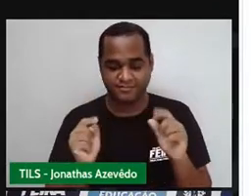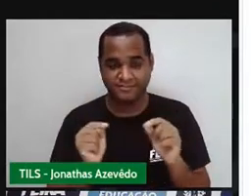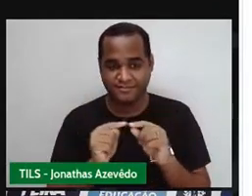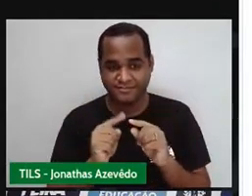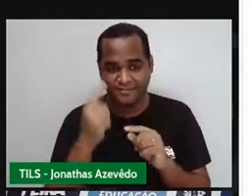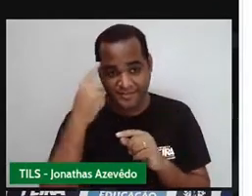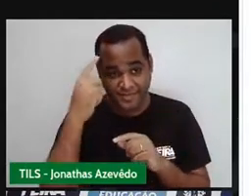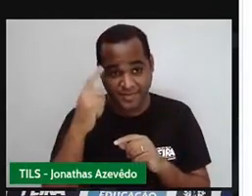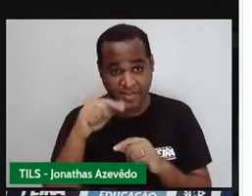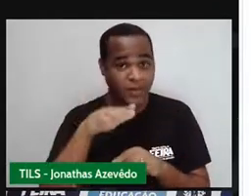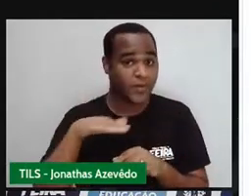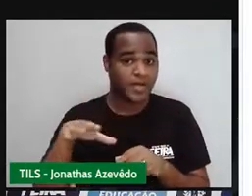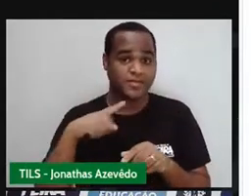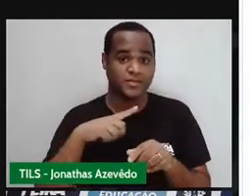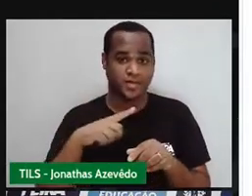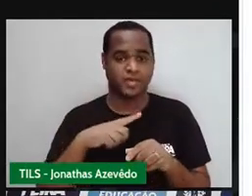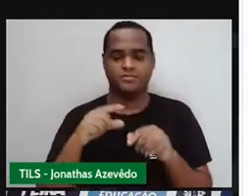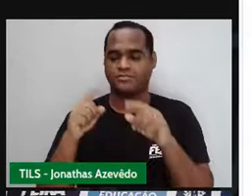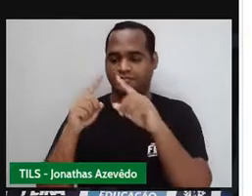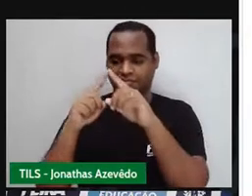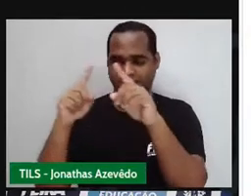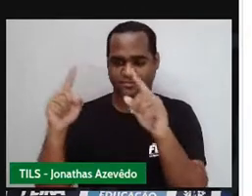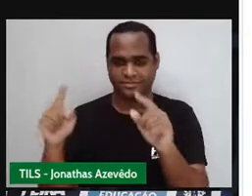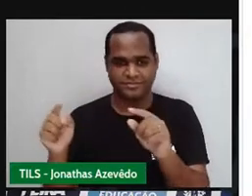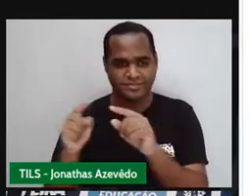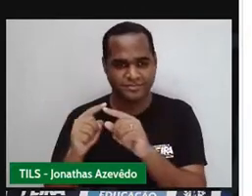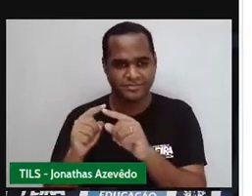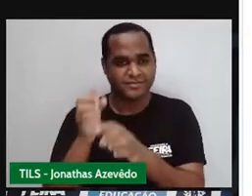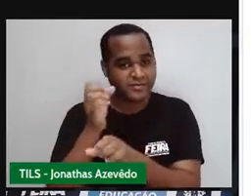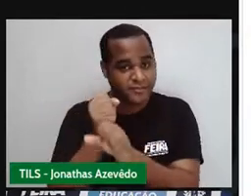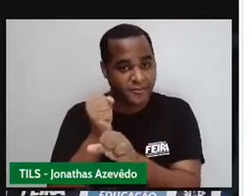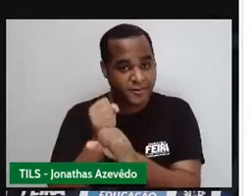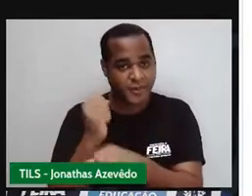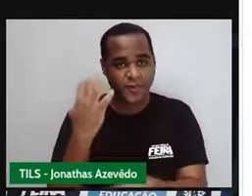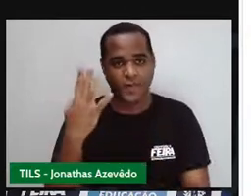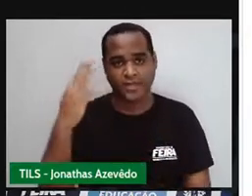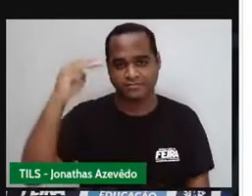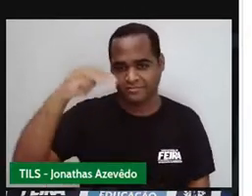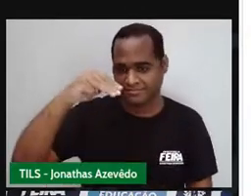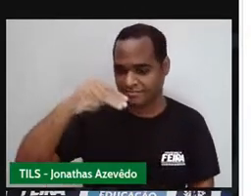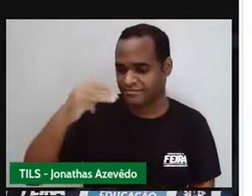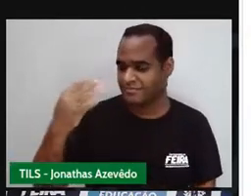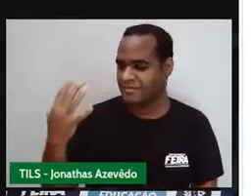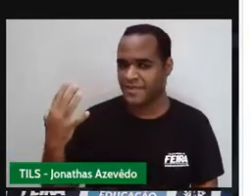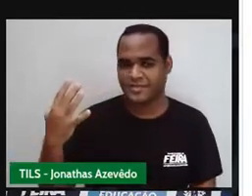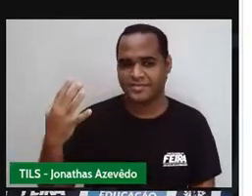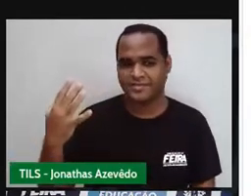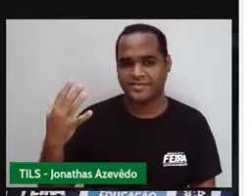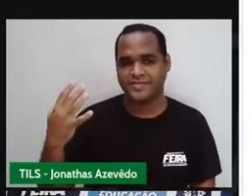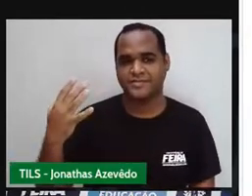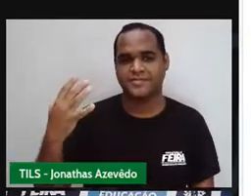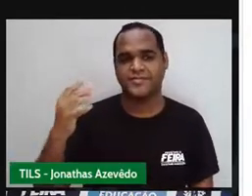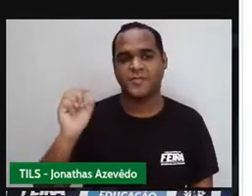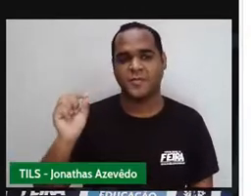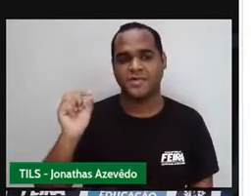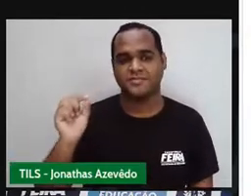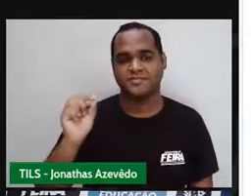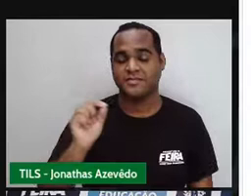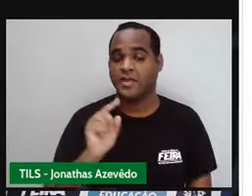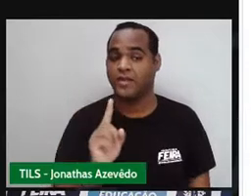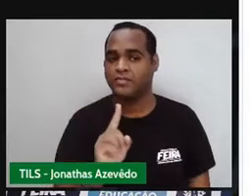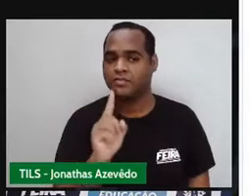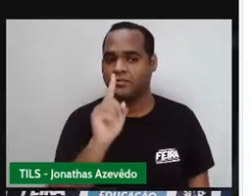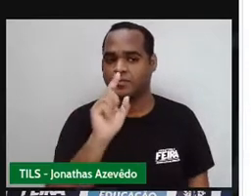a área desse retângulo maior o comprimento dele é quatro e essa altura aqui ó